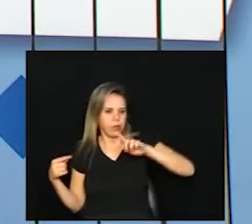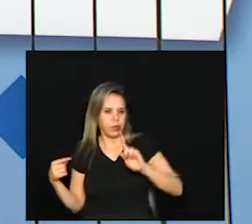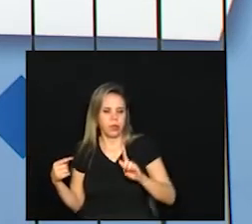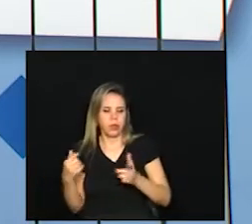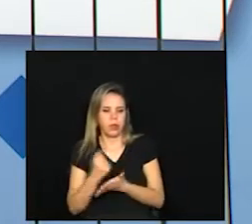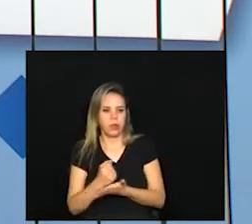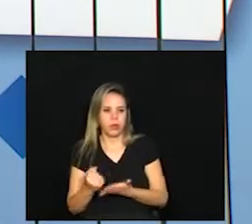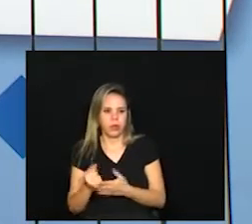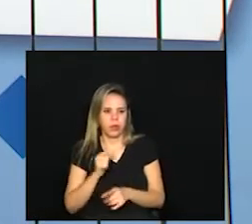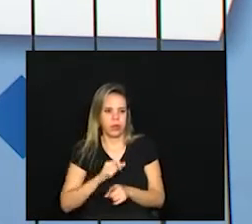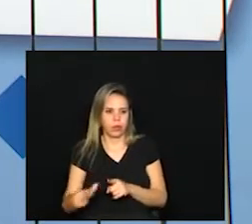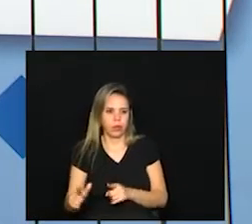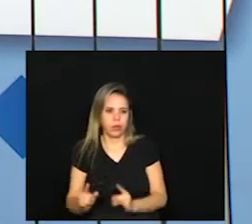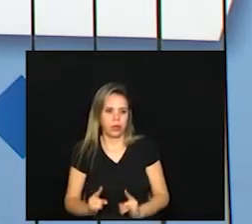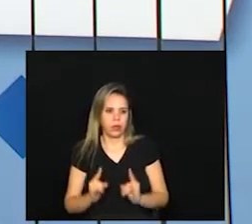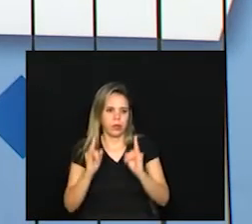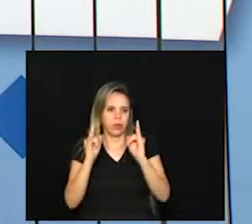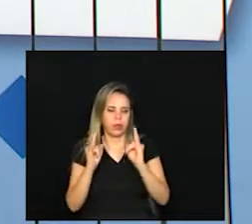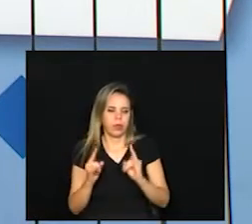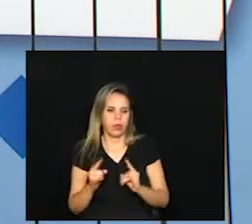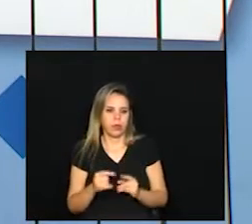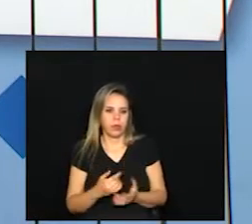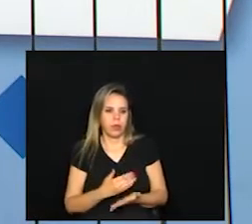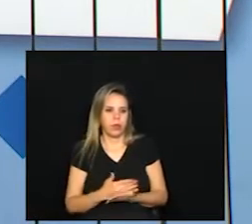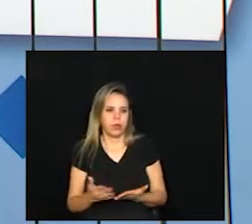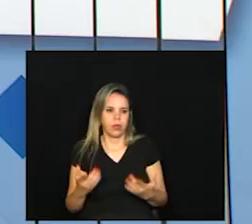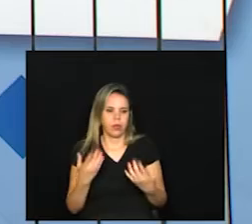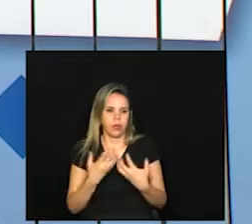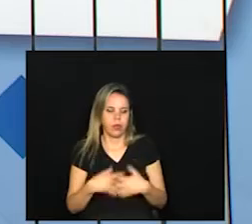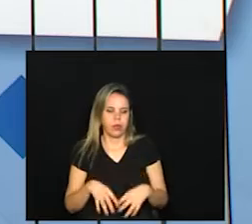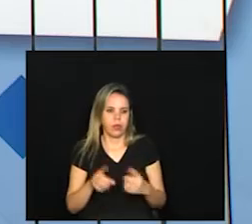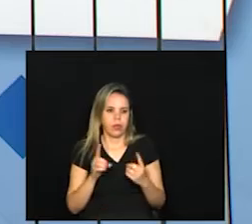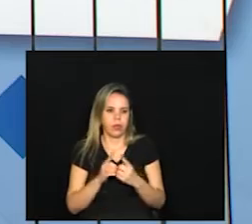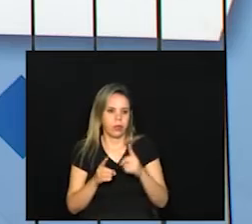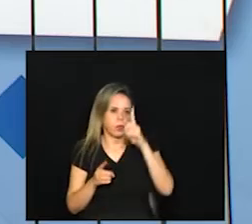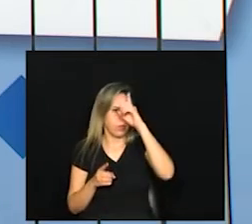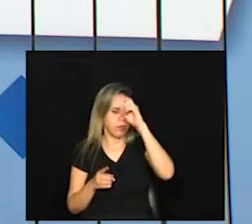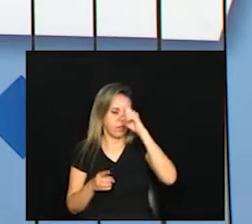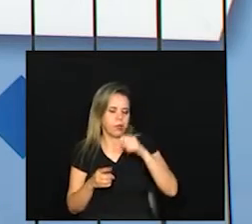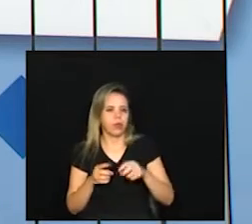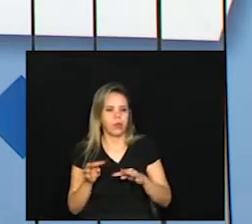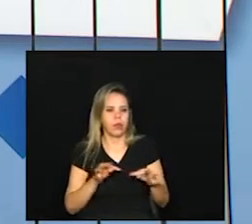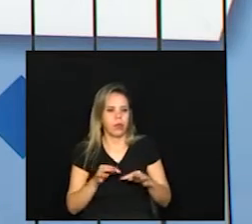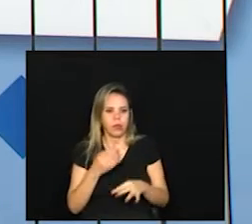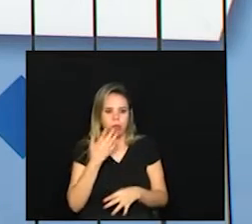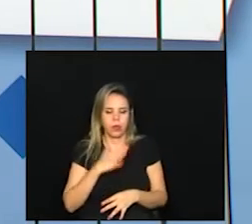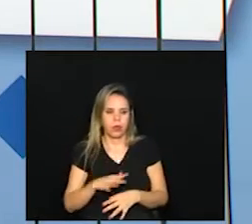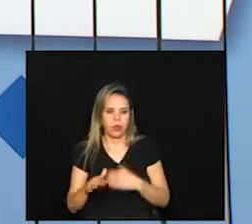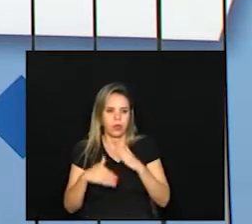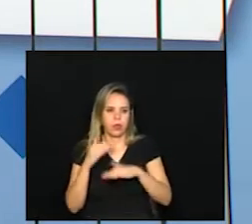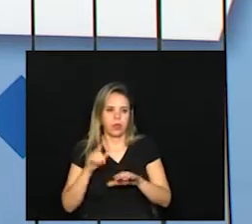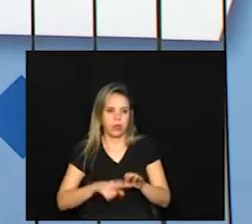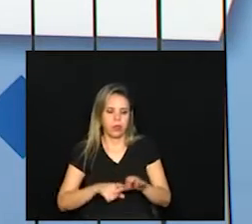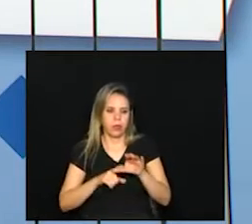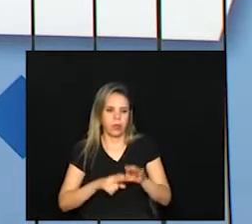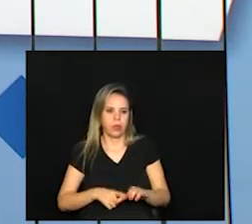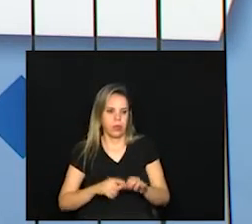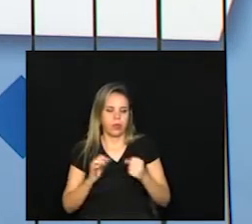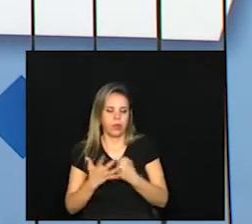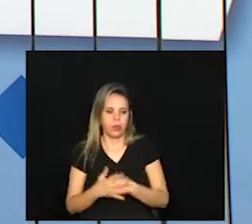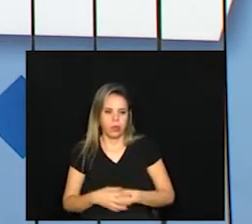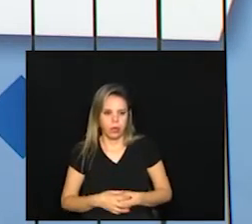de locação do imóvel e o início do funcionamento do hospital pediátrico vai depender da evolução da pandemia